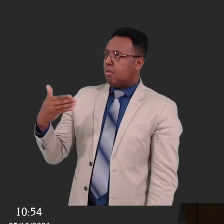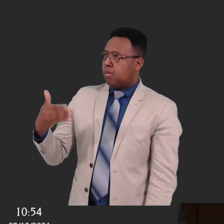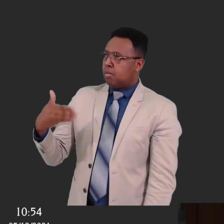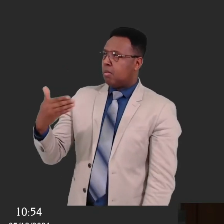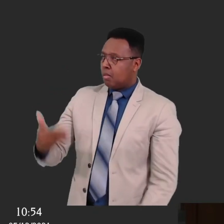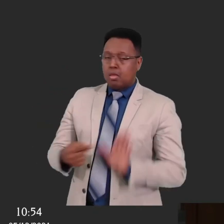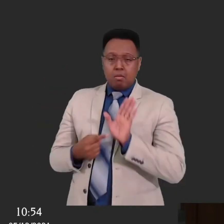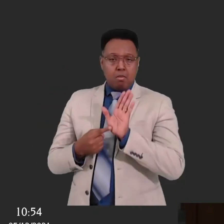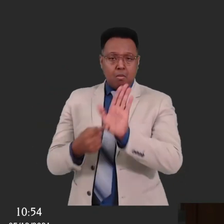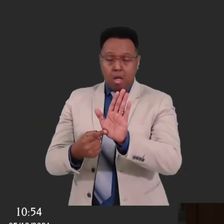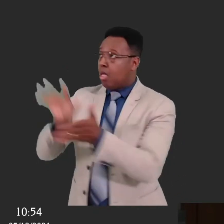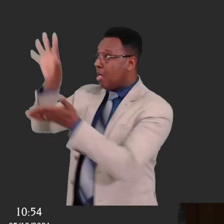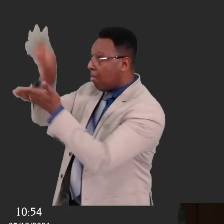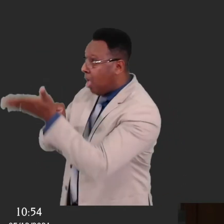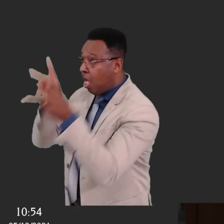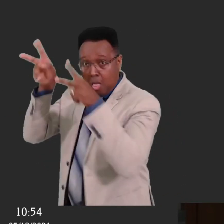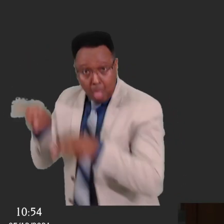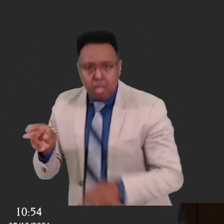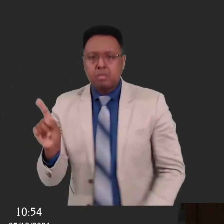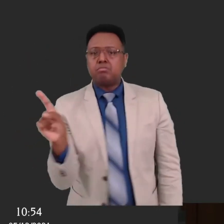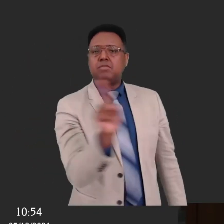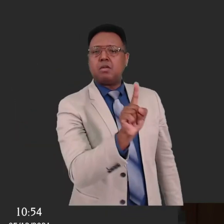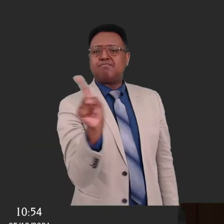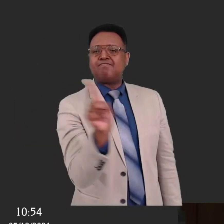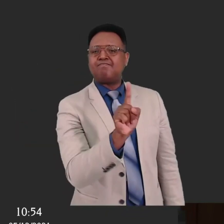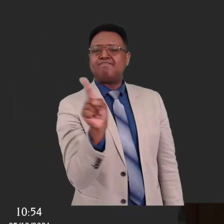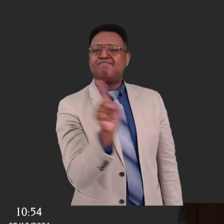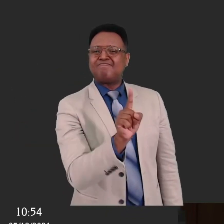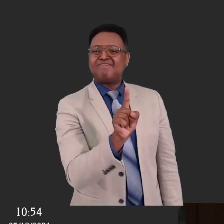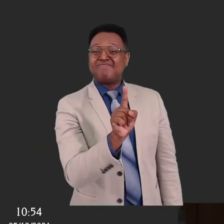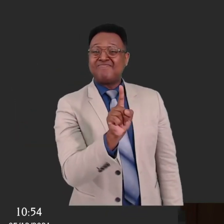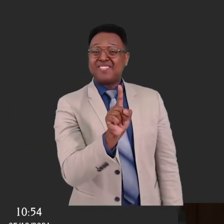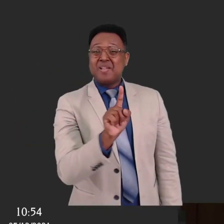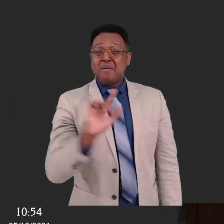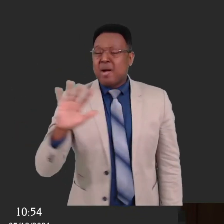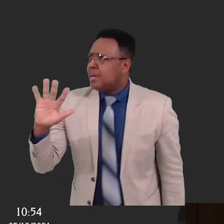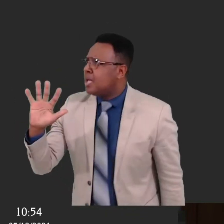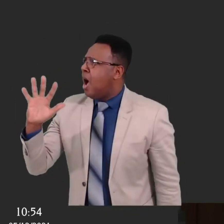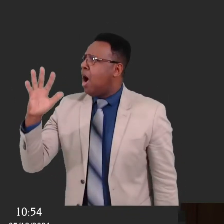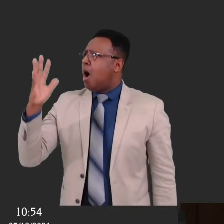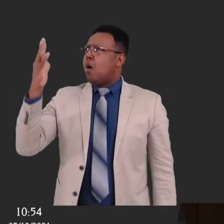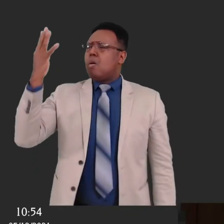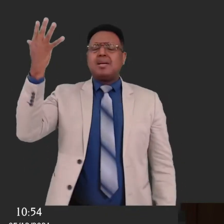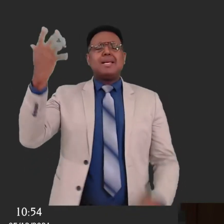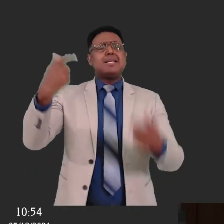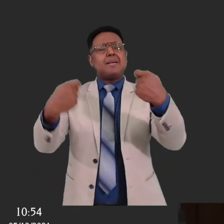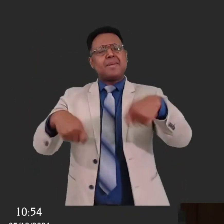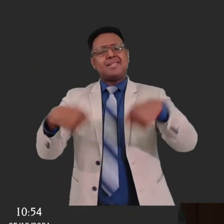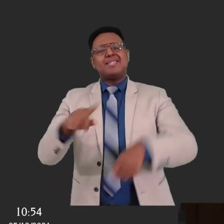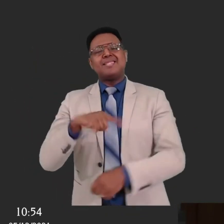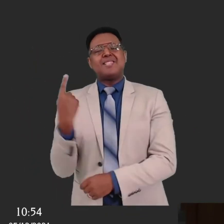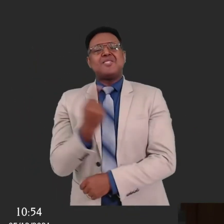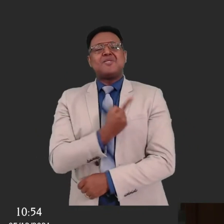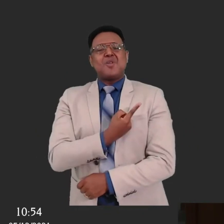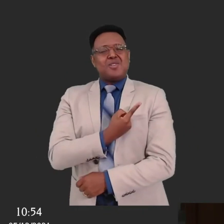Glória ao nome do Senhor. E para que isto aconteça, é preciso que nós recebamos a palavra